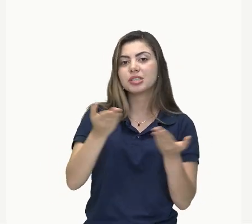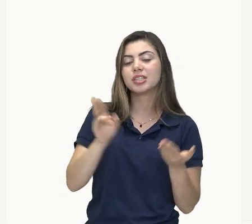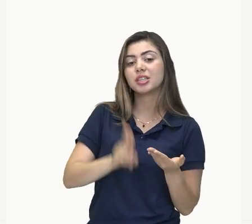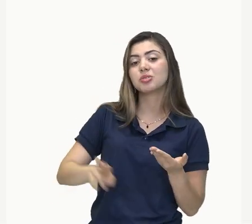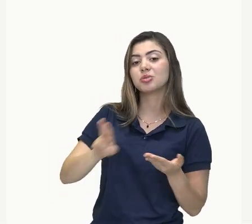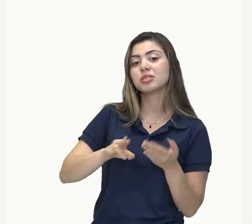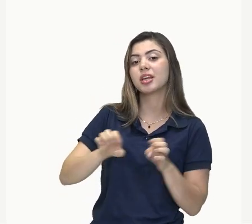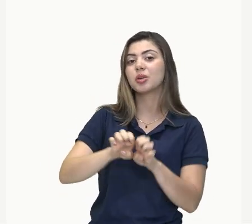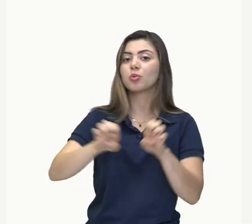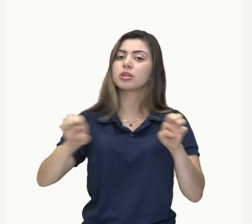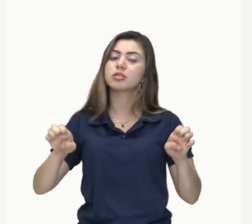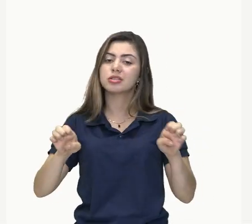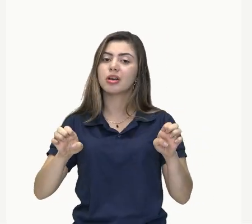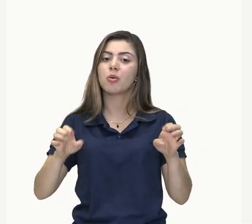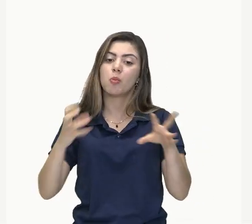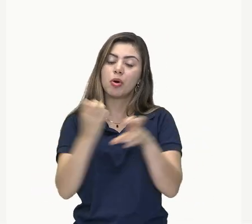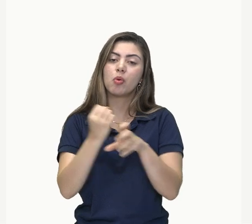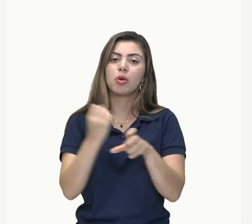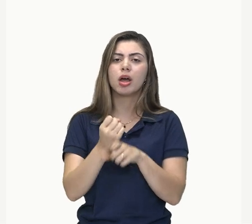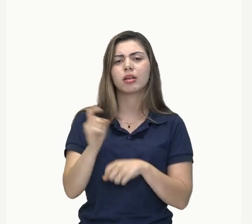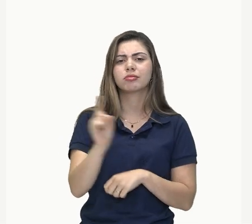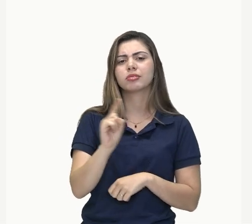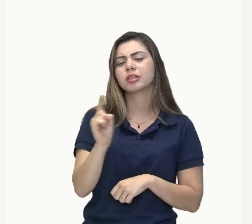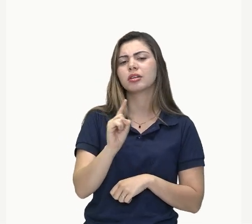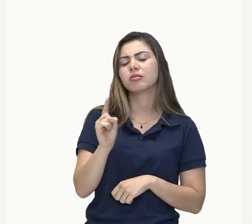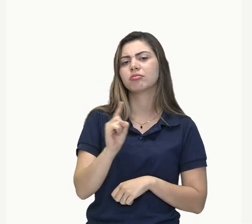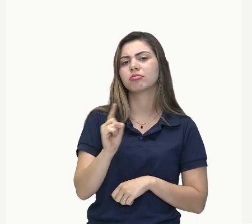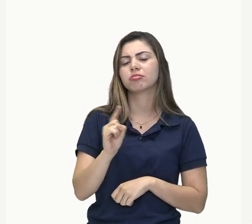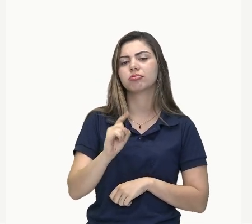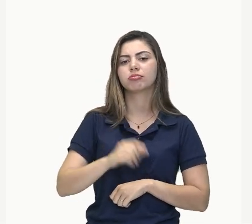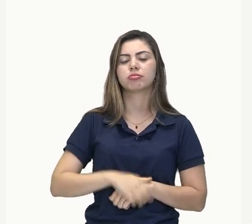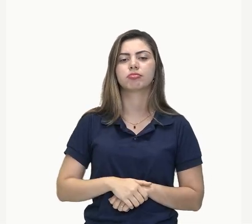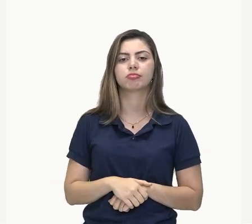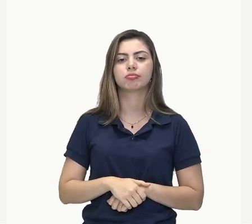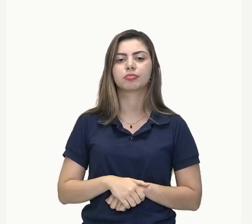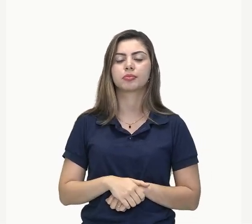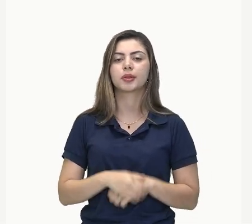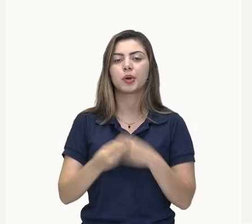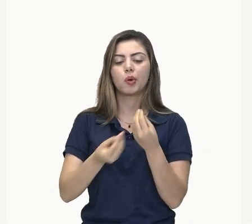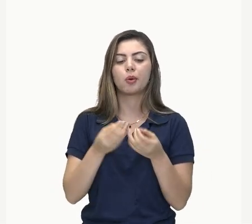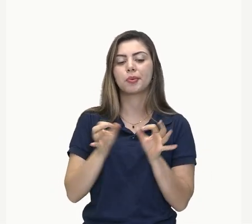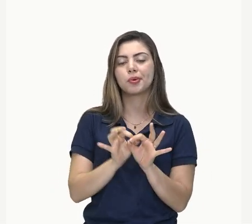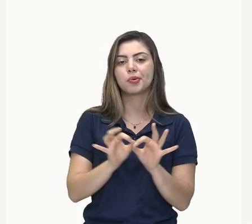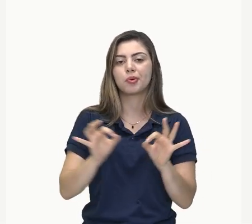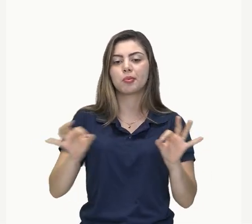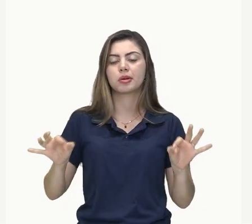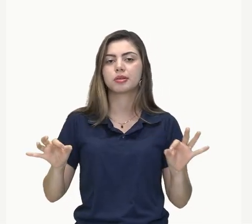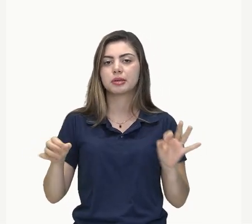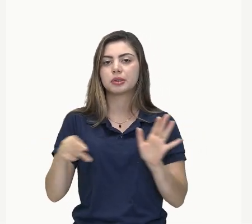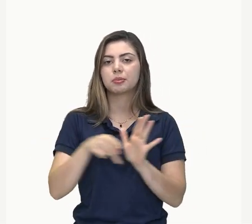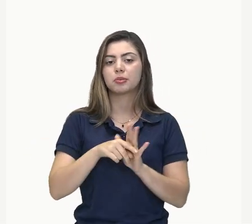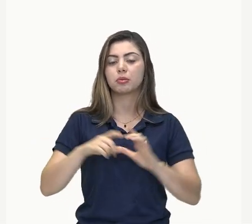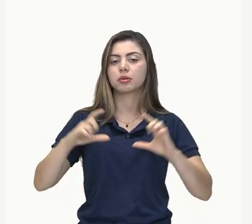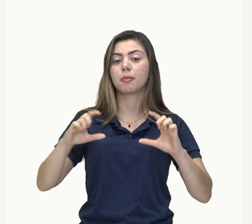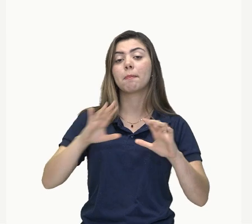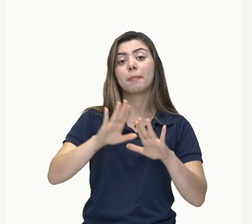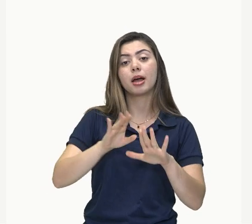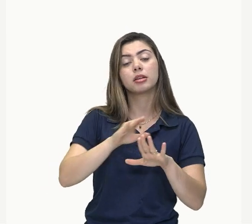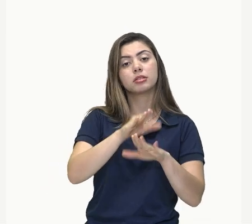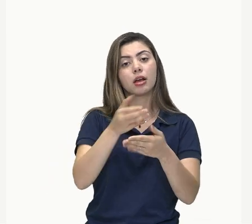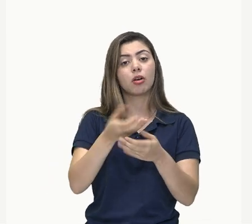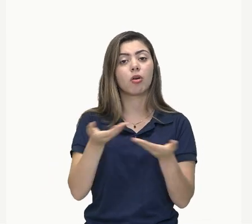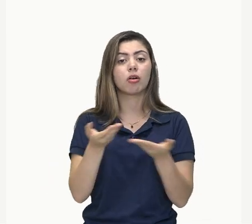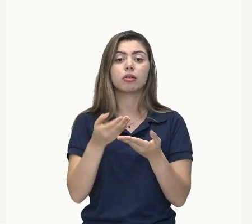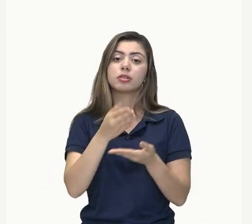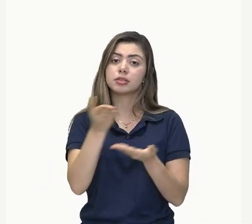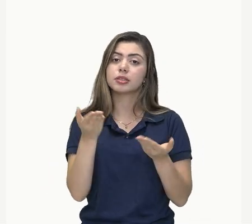utilize, né? Faça esse monte de conta para calcular aí o comprimento de uma elipse, tá bom? Mas saiba, tá?